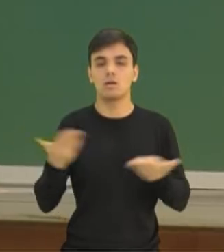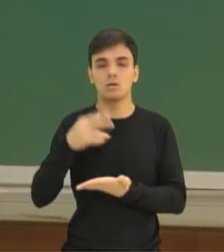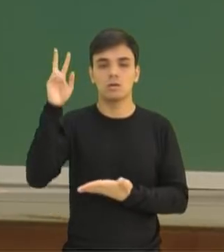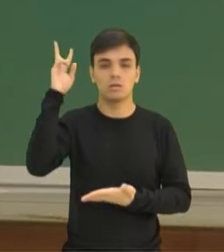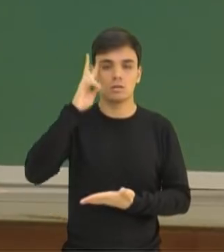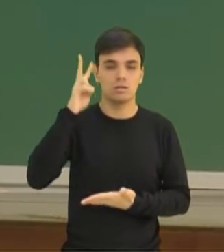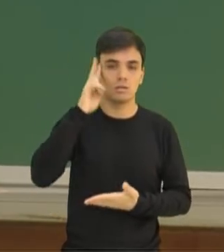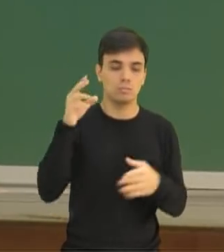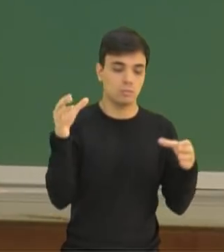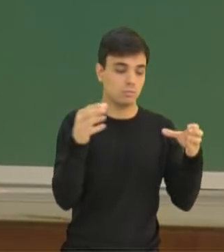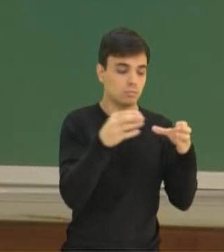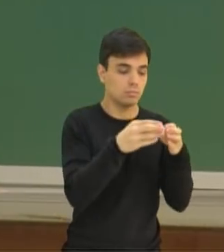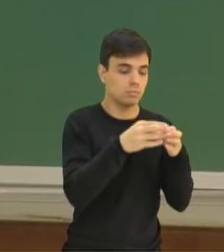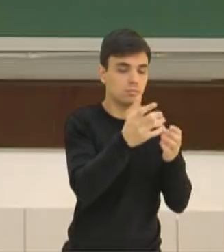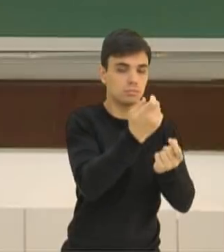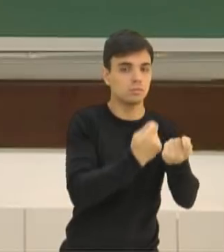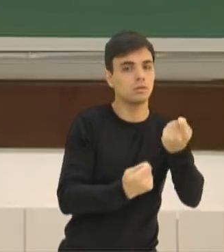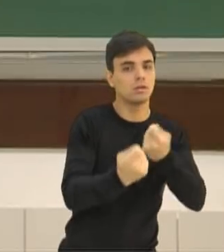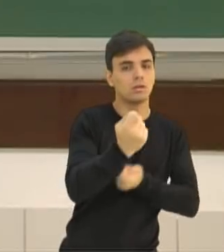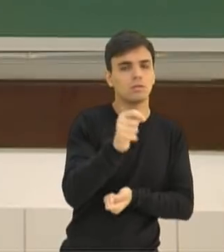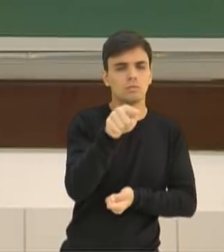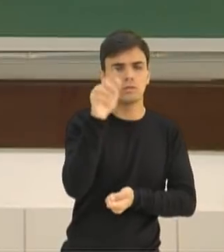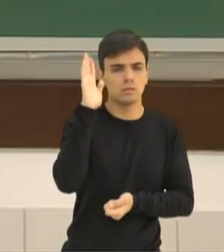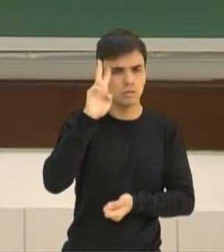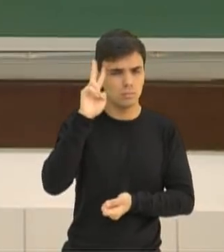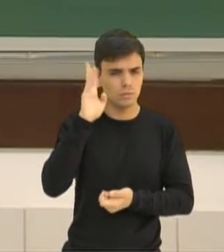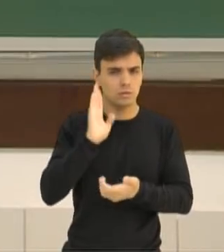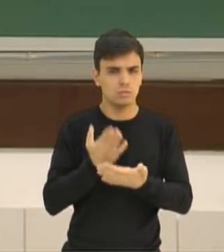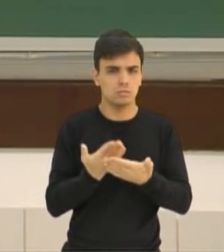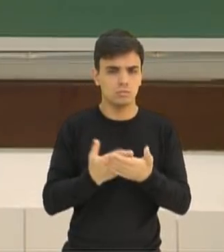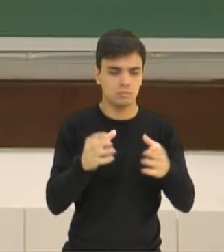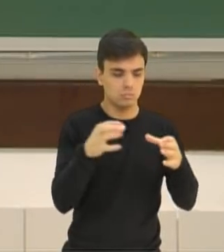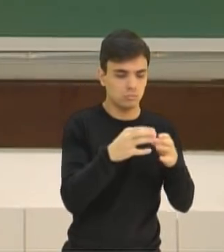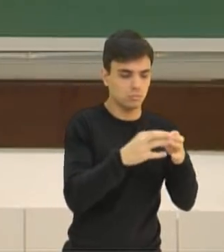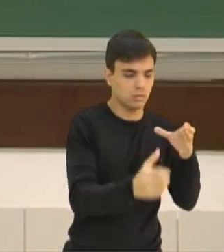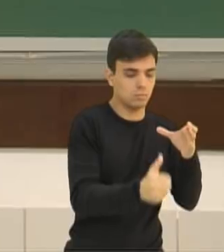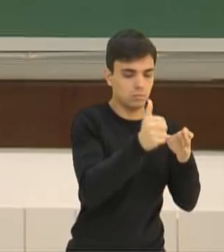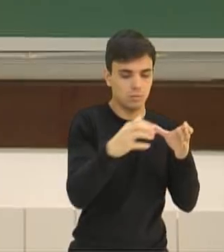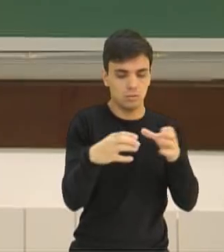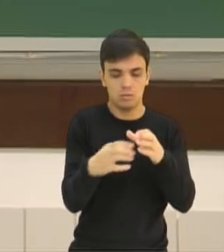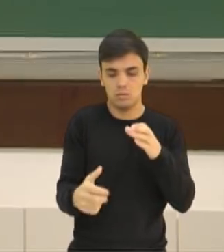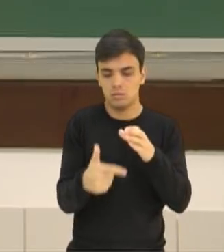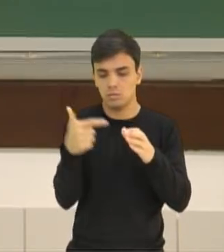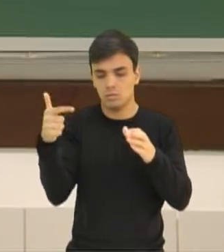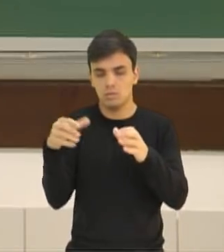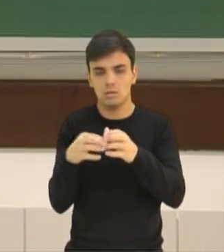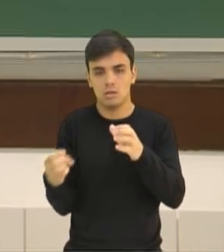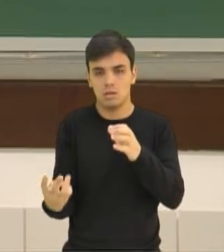lá os setores da economia. Lembra que a gente estudou setor primário, secundário, terciário?